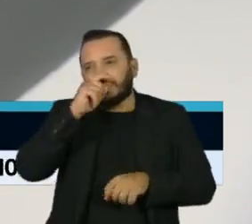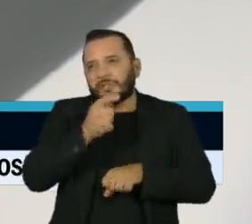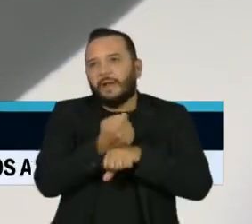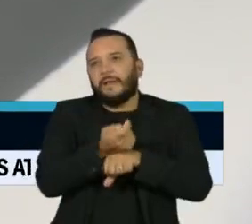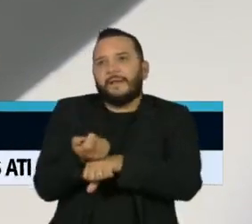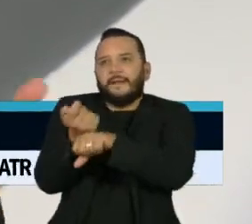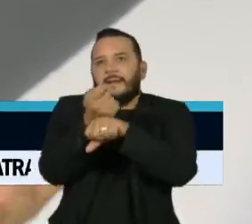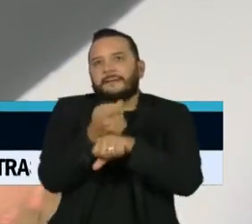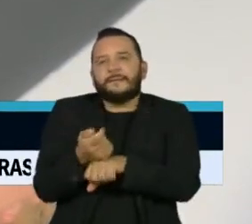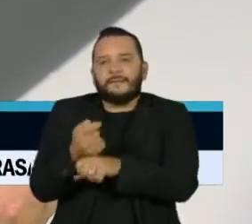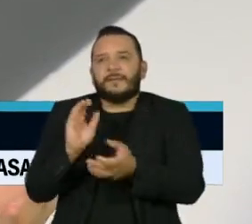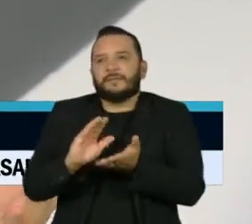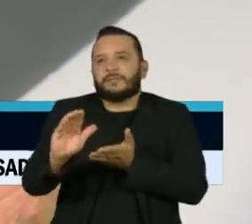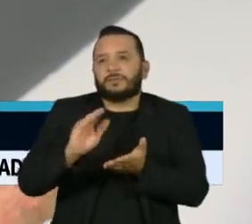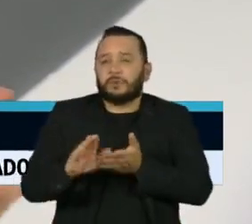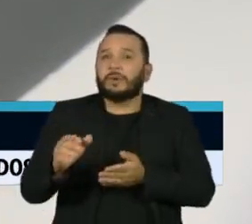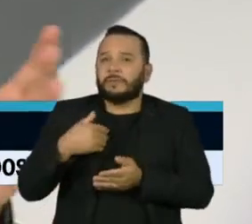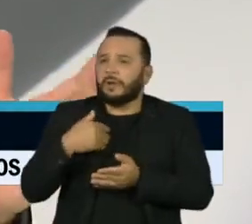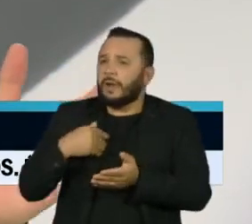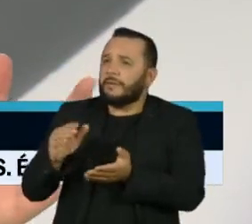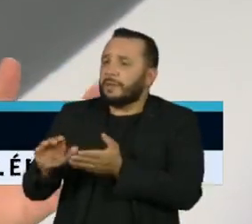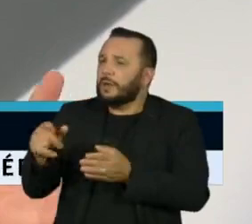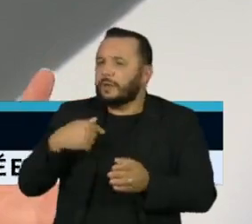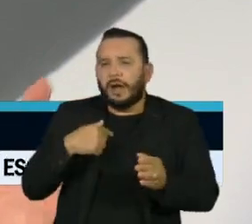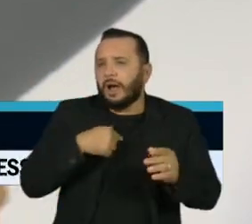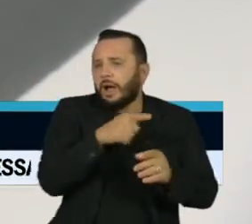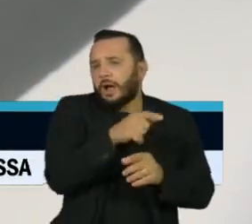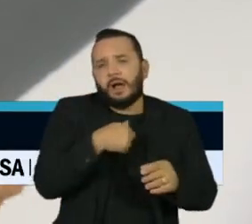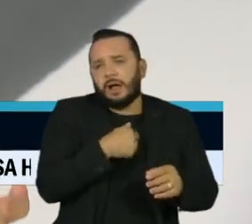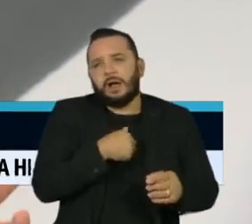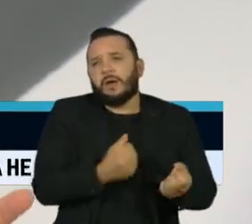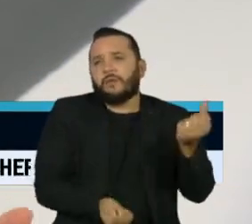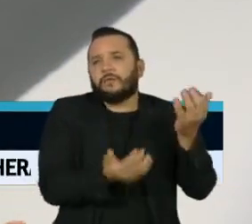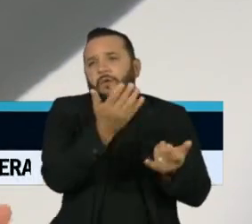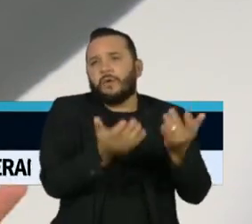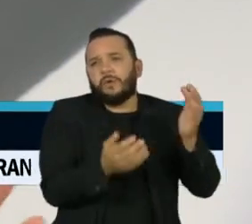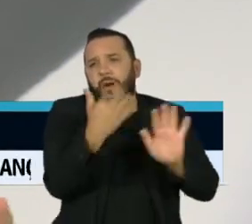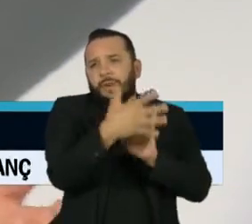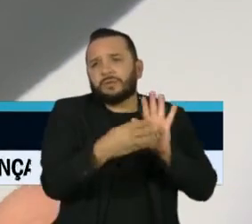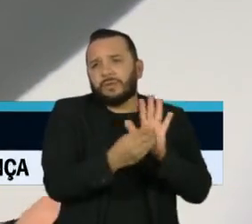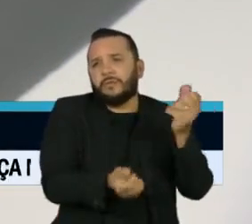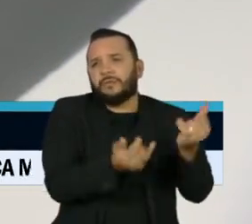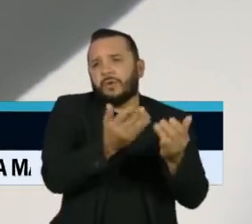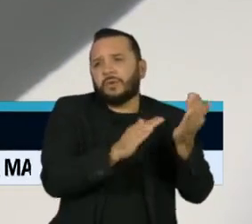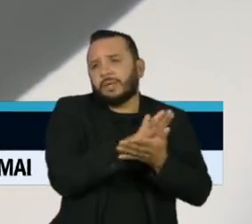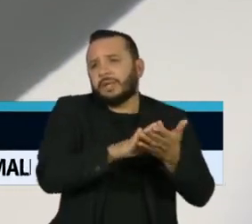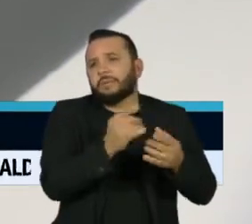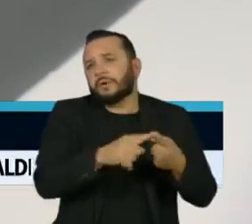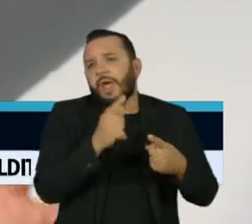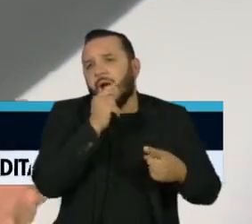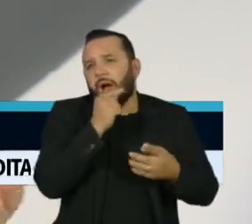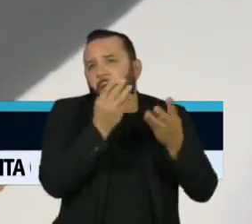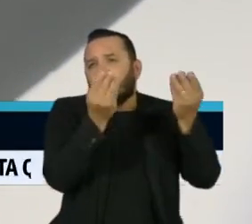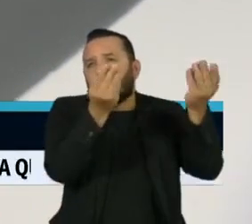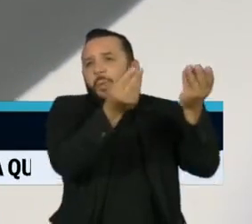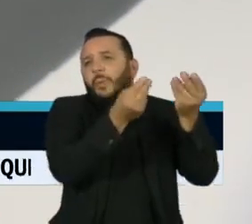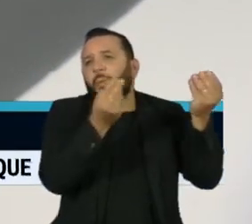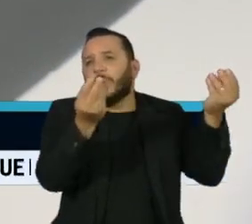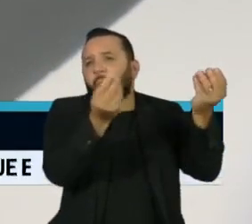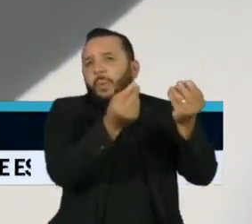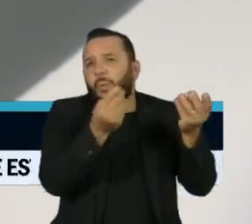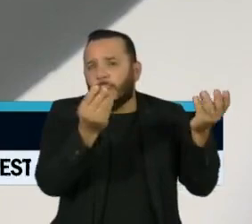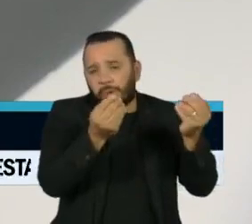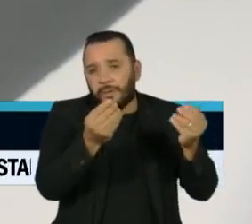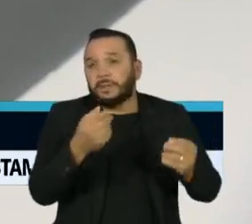investidor veja só deixa o corpo investidores e diz que a floresta amazônica não queima porque é uma floresta úmida fé é uma floresta o Mira ela não